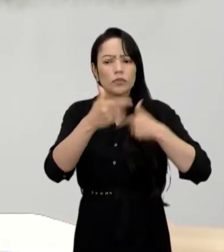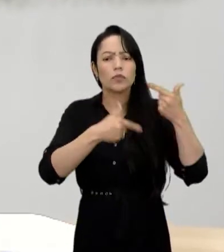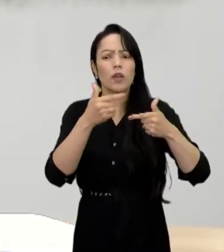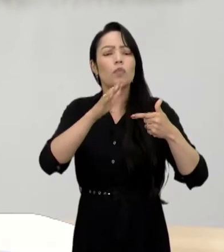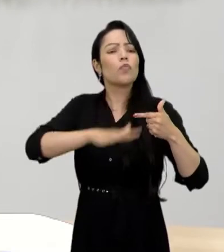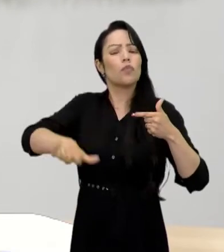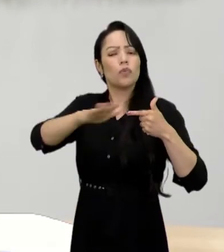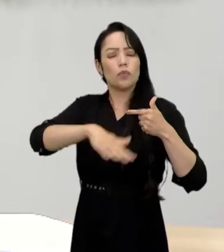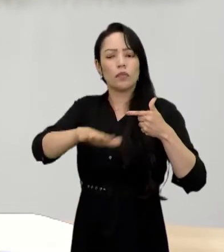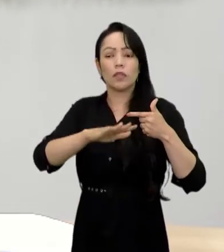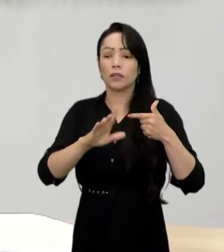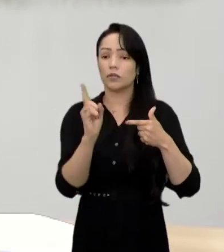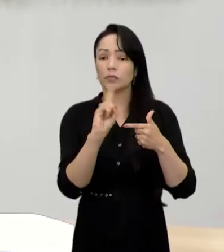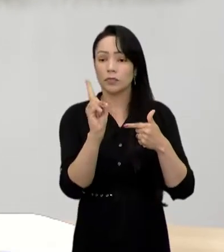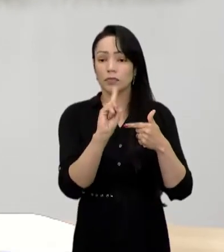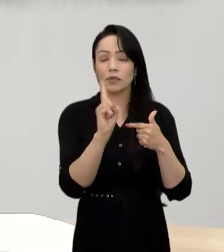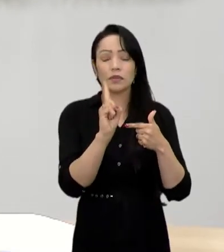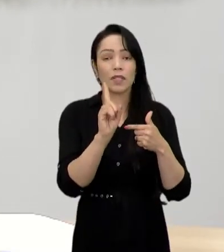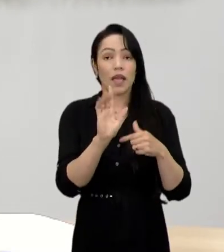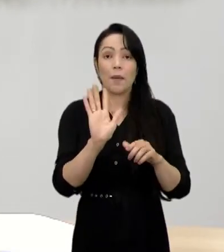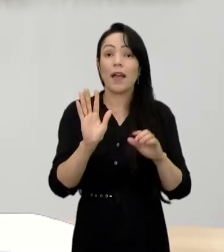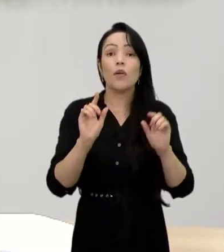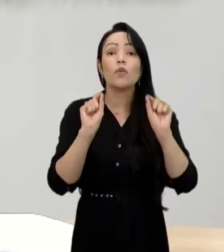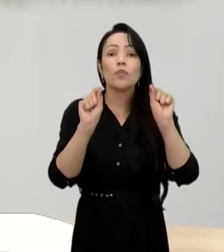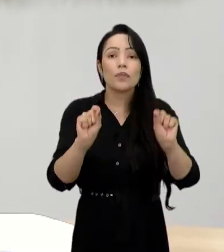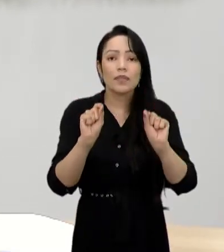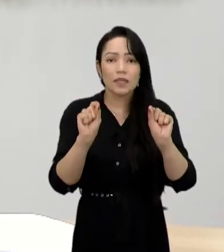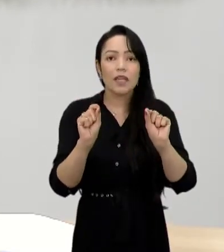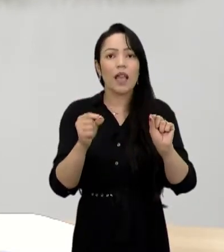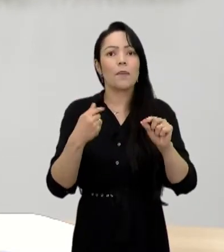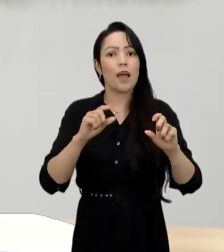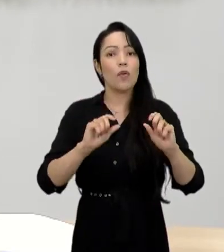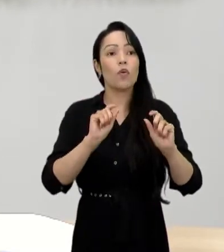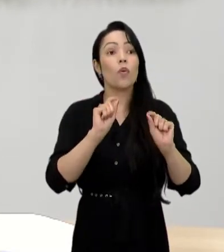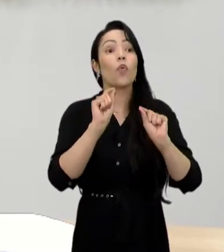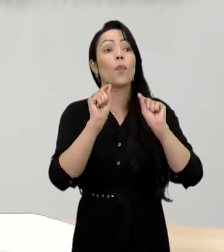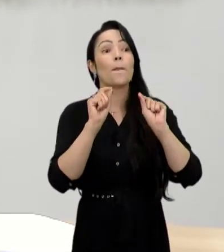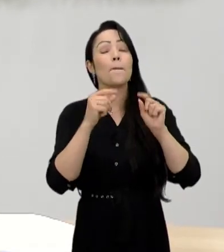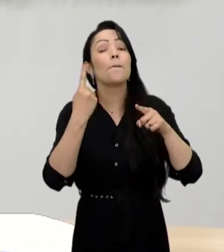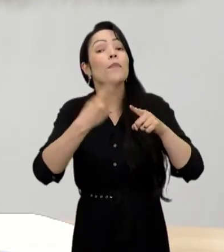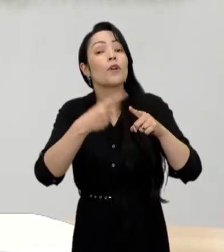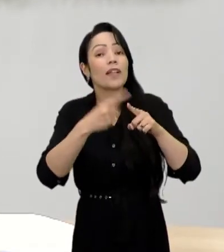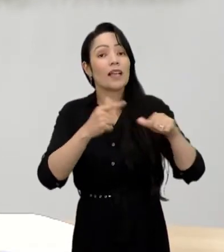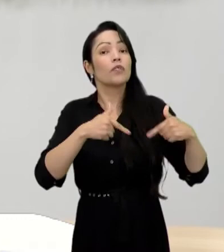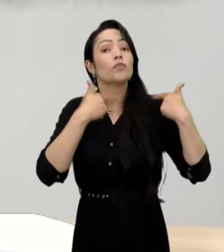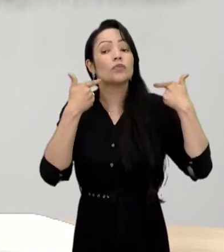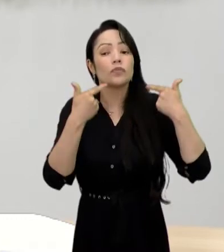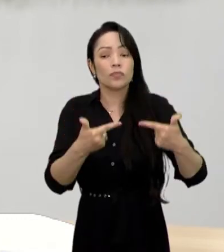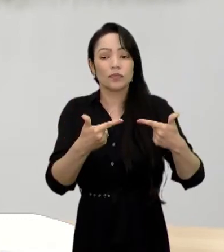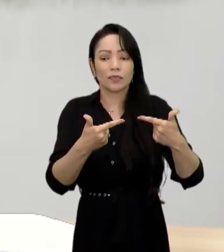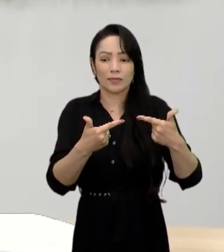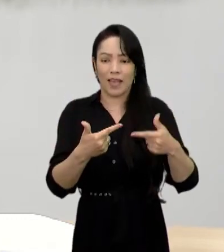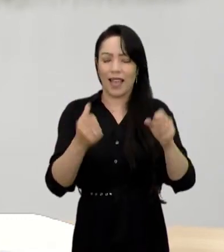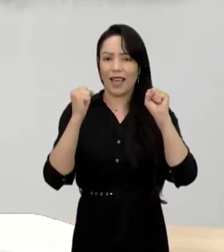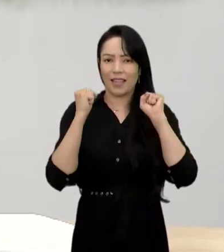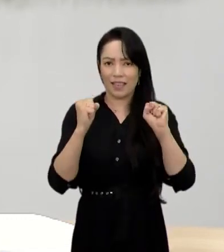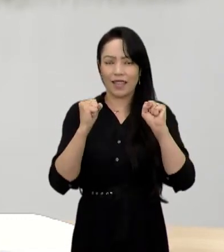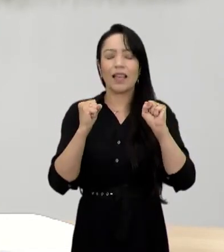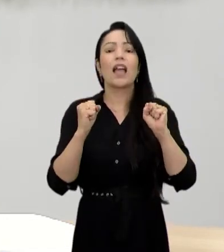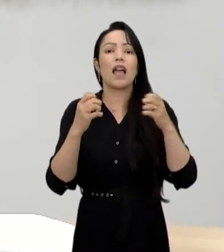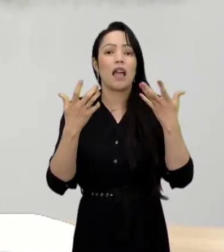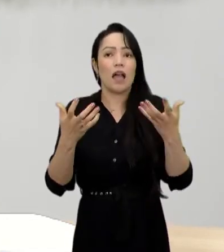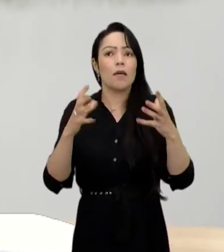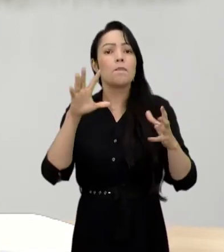dominação, mas aquilo que, pelo que se luta, é o poder do qual nos queremos